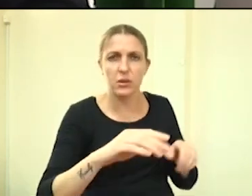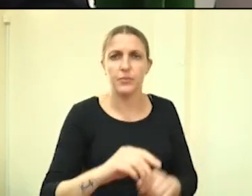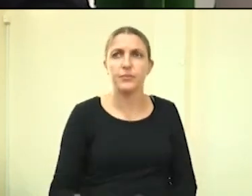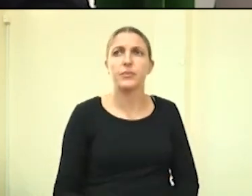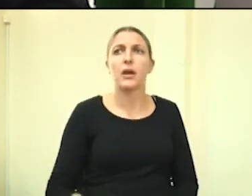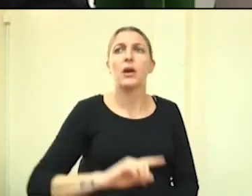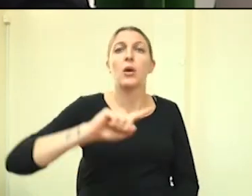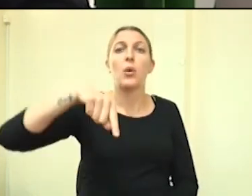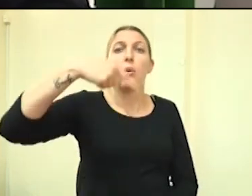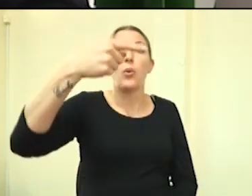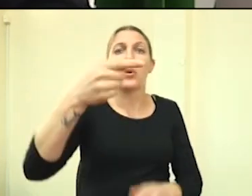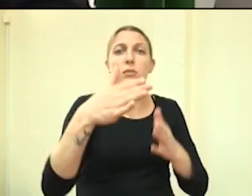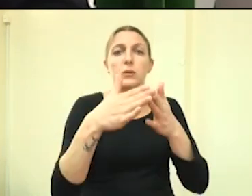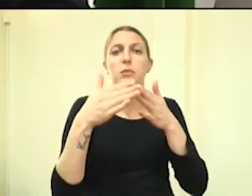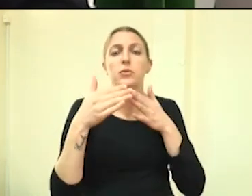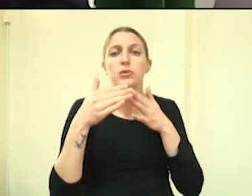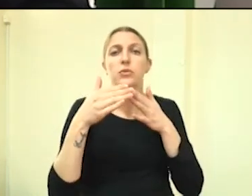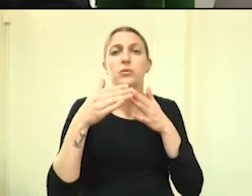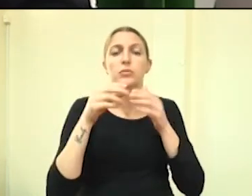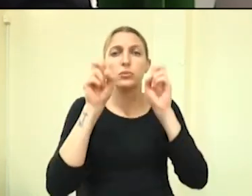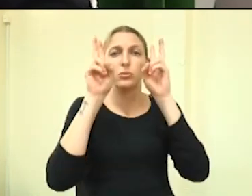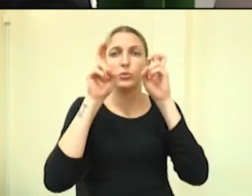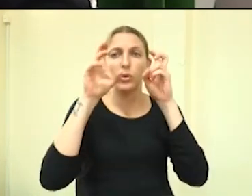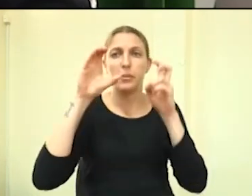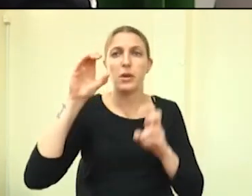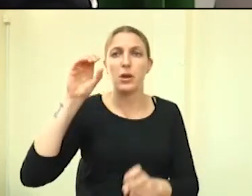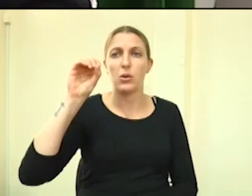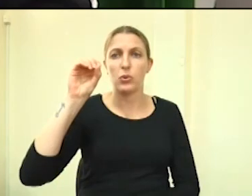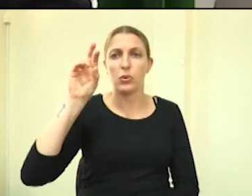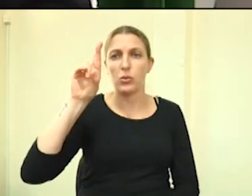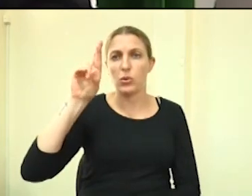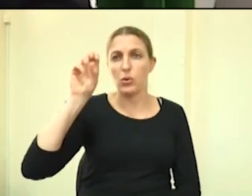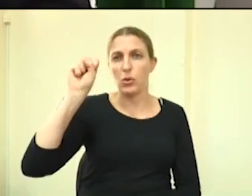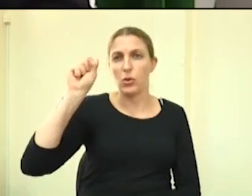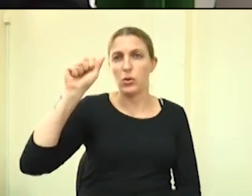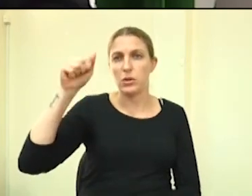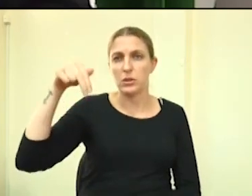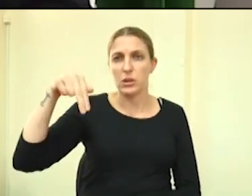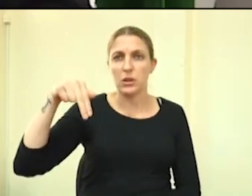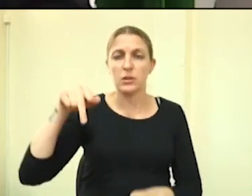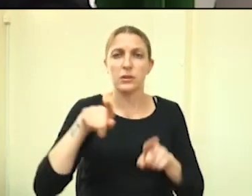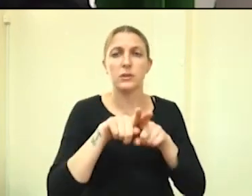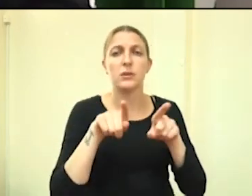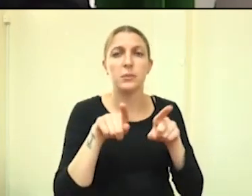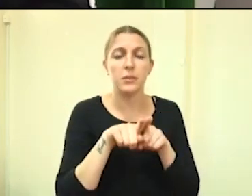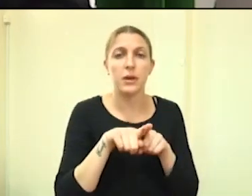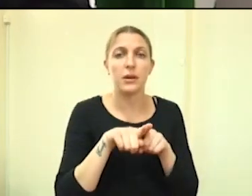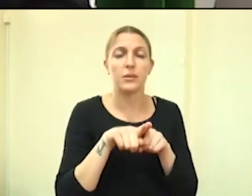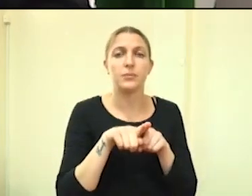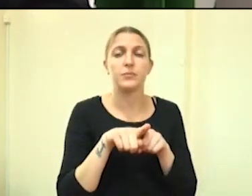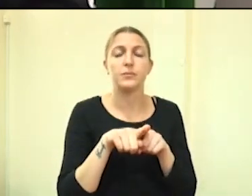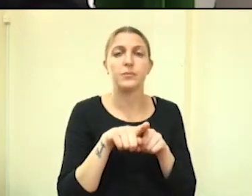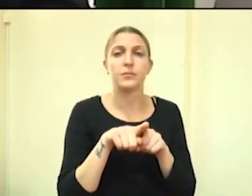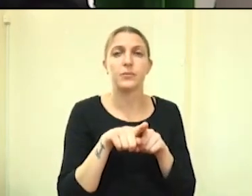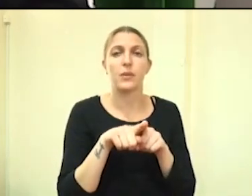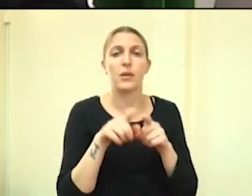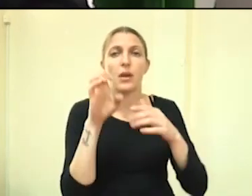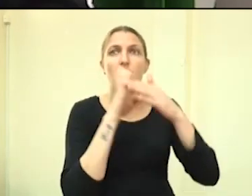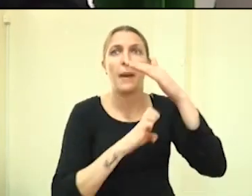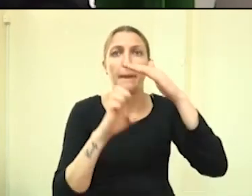fizeram a Sergipe tão bonita que ficou. Só que a Corsã se atrasou. A empresa que